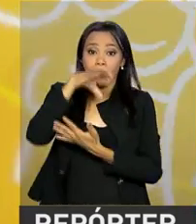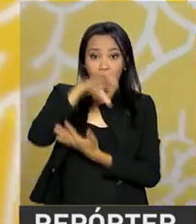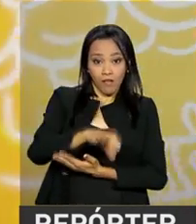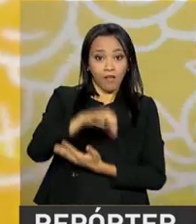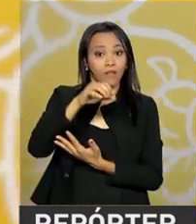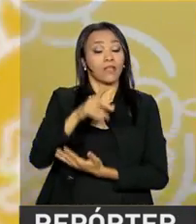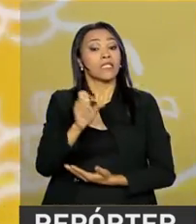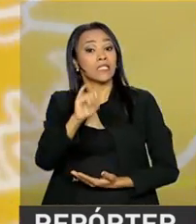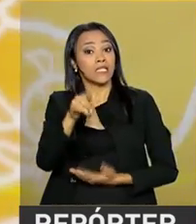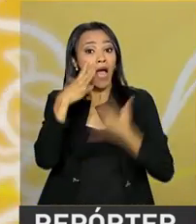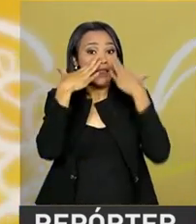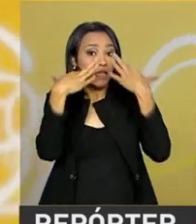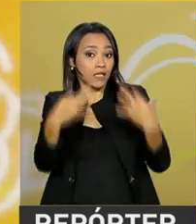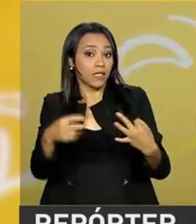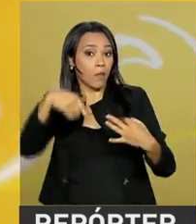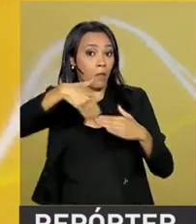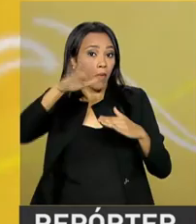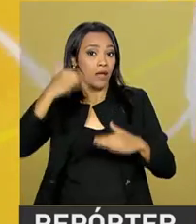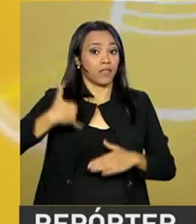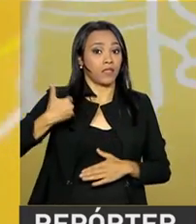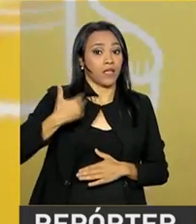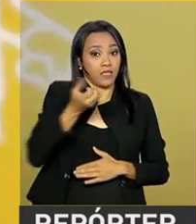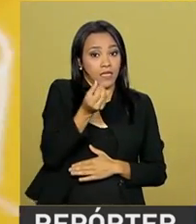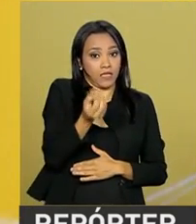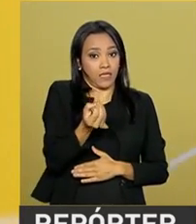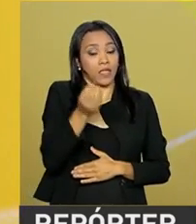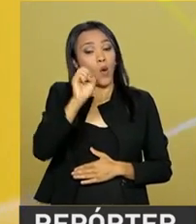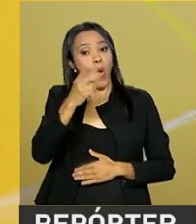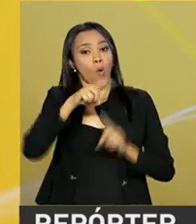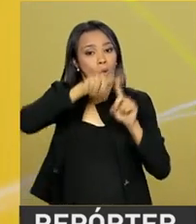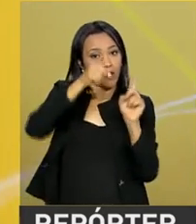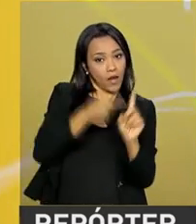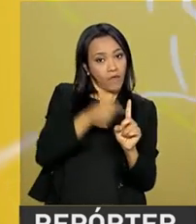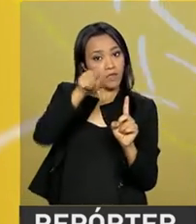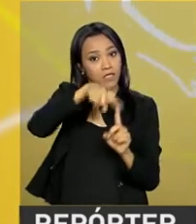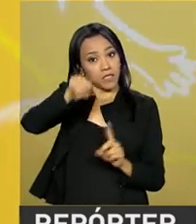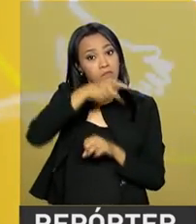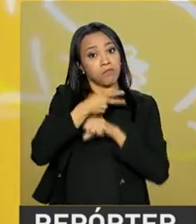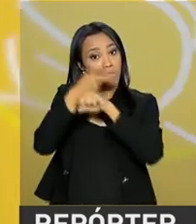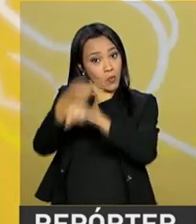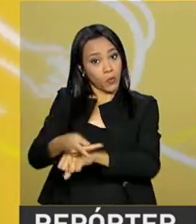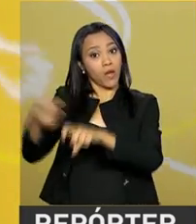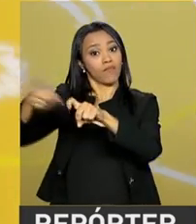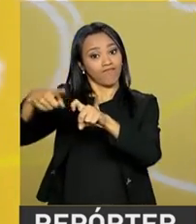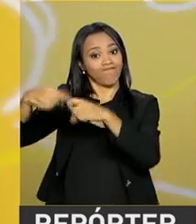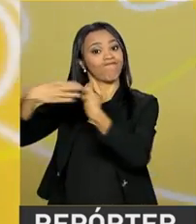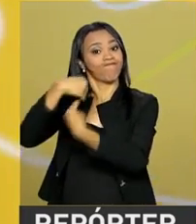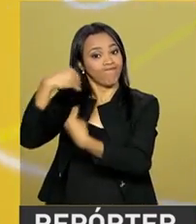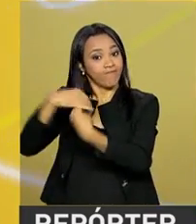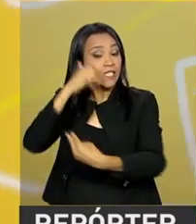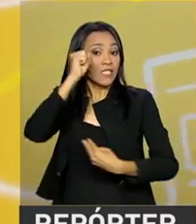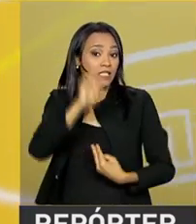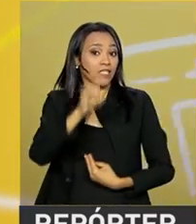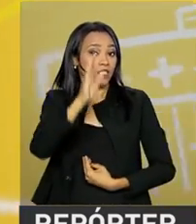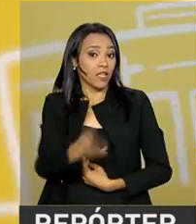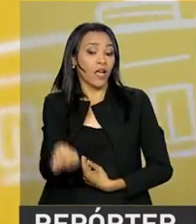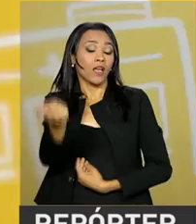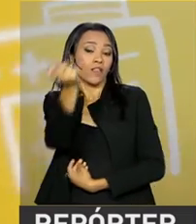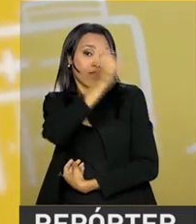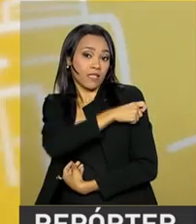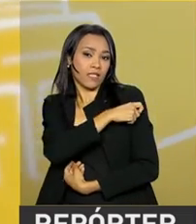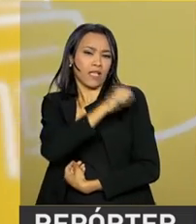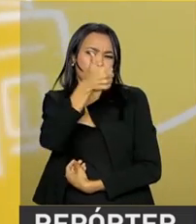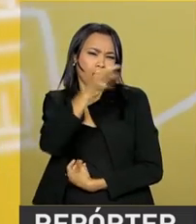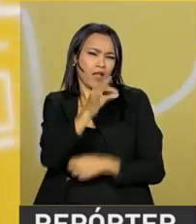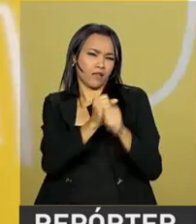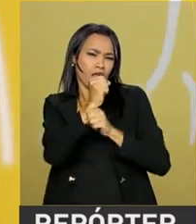porque se você tem mais de 60 anos ou está gestante procure orientação médica e já tomou a vacina há menos de dez